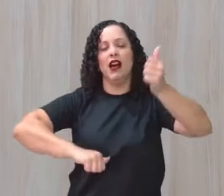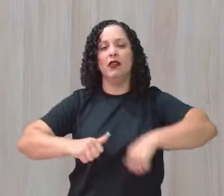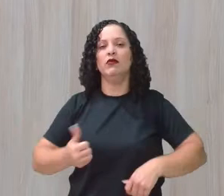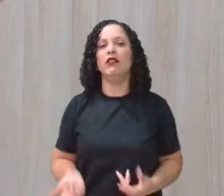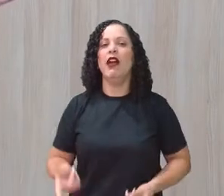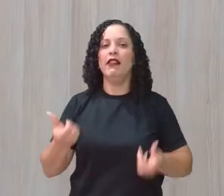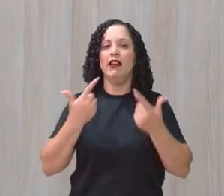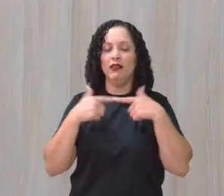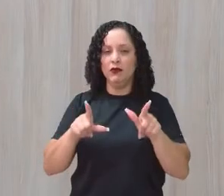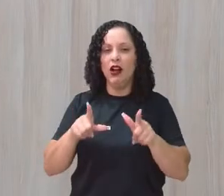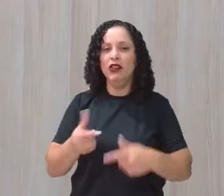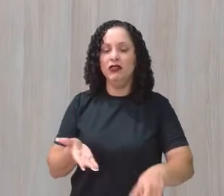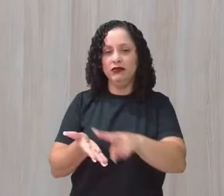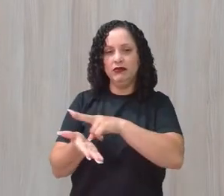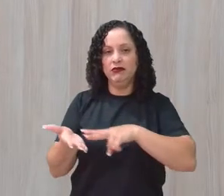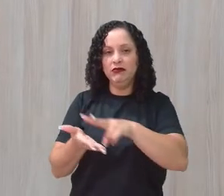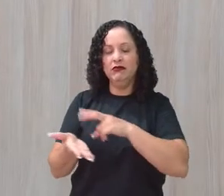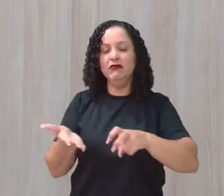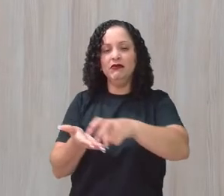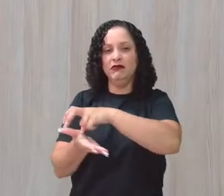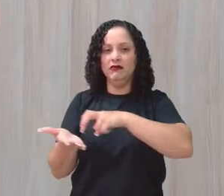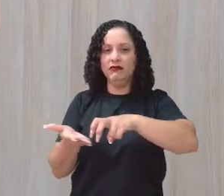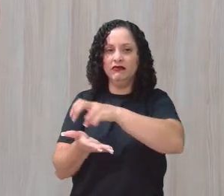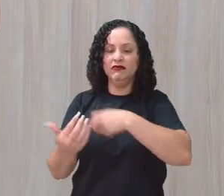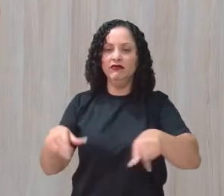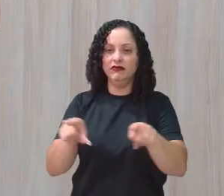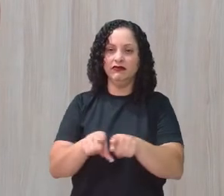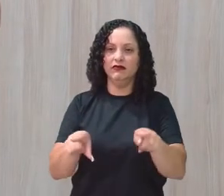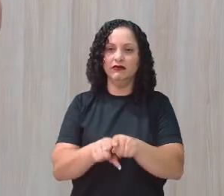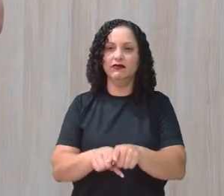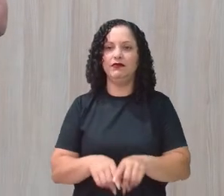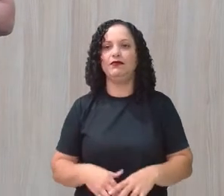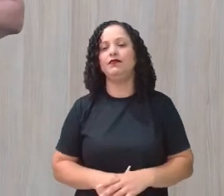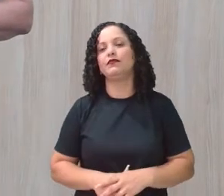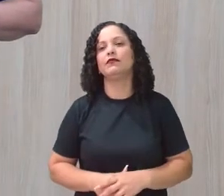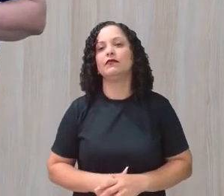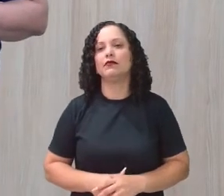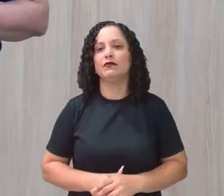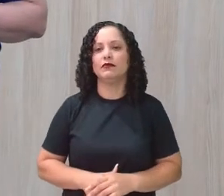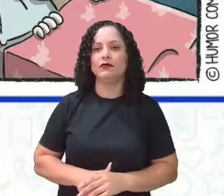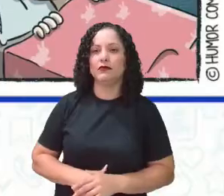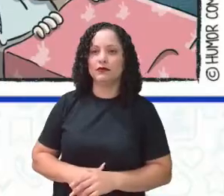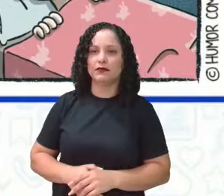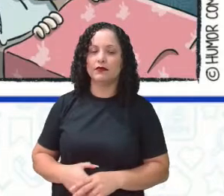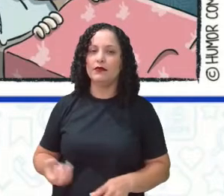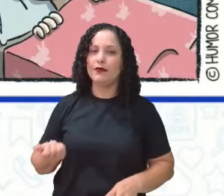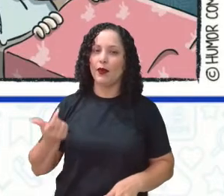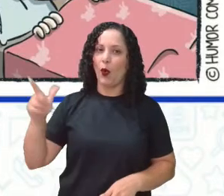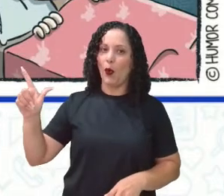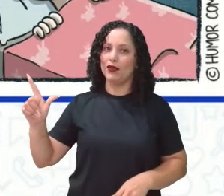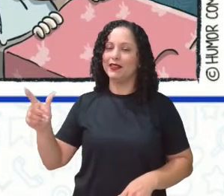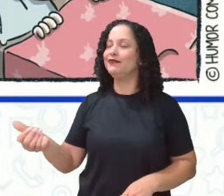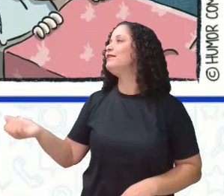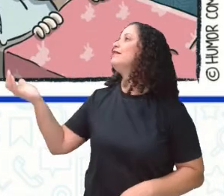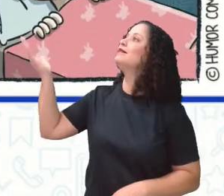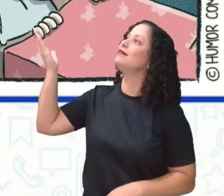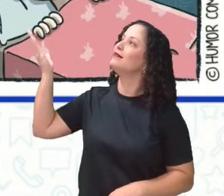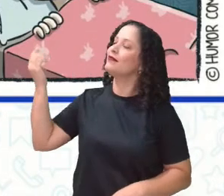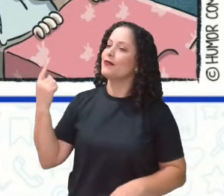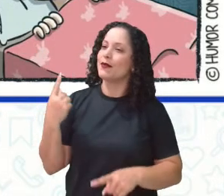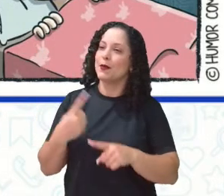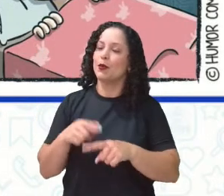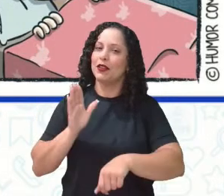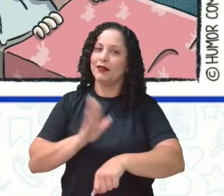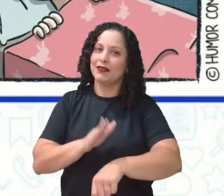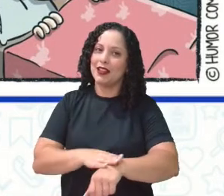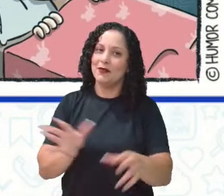verbal e não verbal que está exposta na tirinha. Então, lá vem mais uma para a gente, porque a nossa aula daqui a